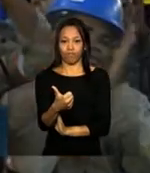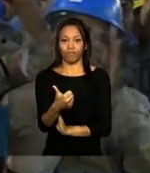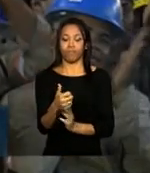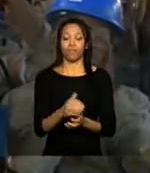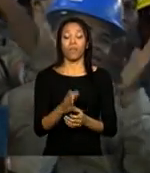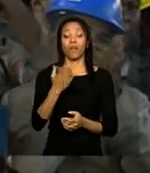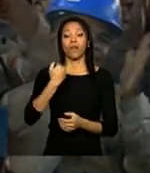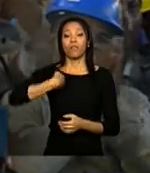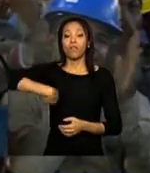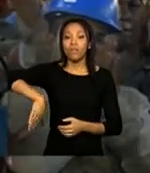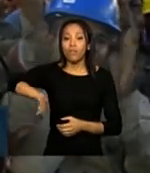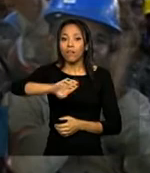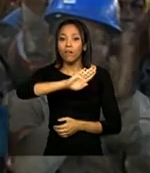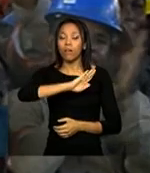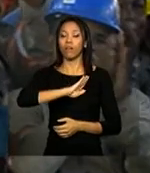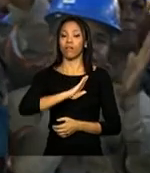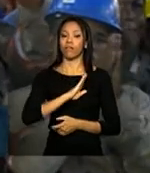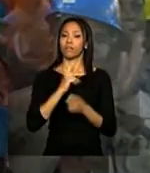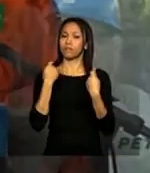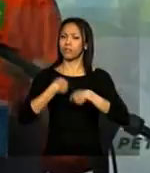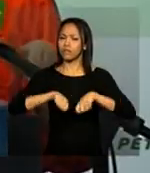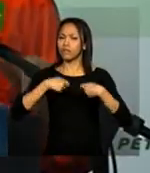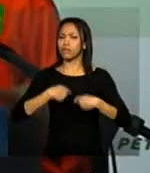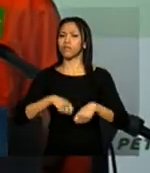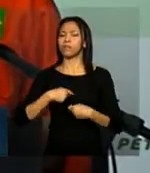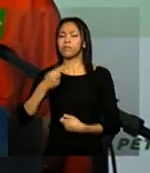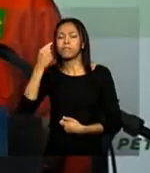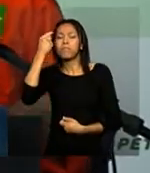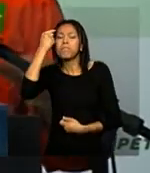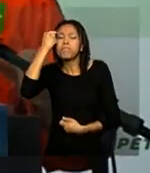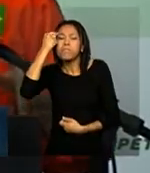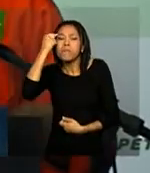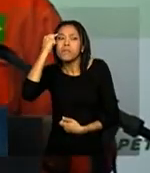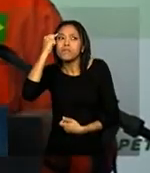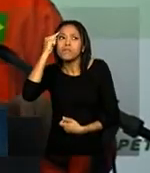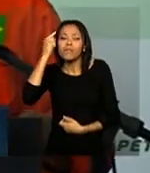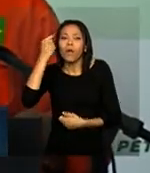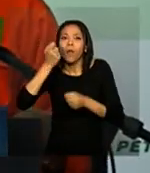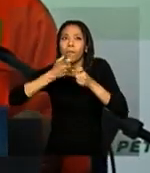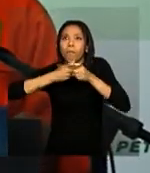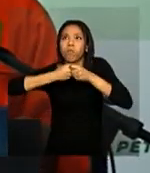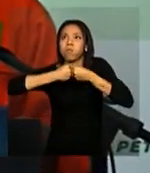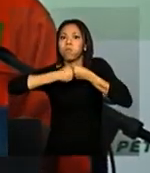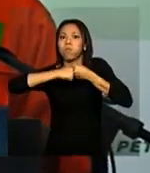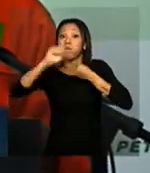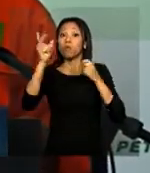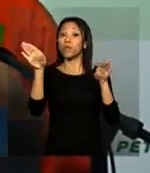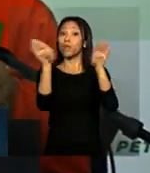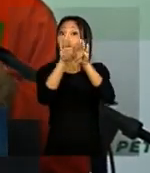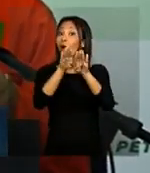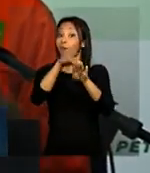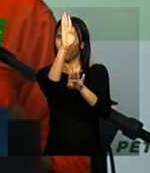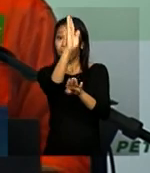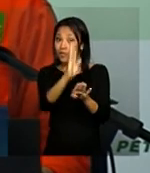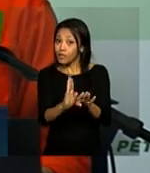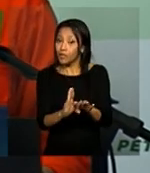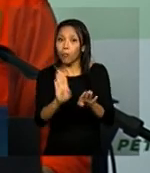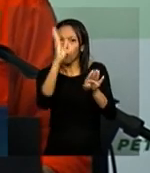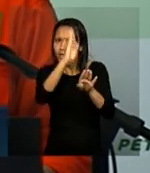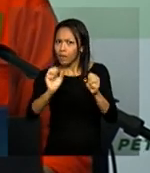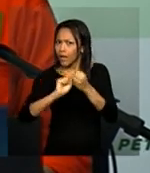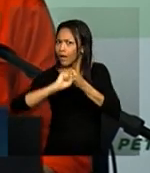A gente tem de pensar grande, do tamanho do Brasil.